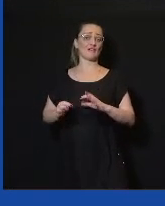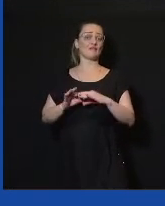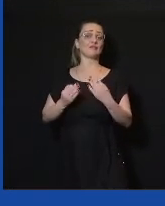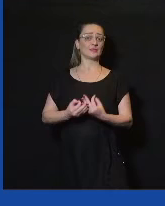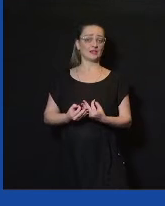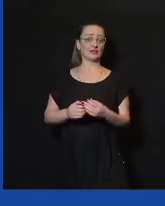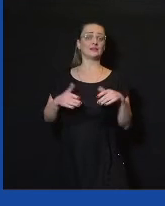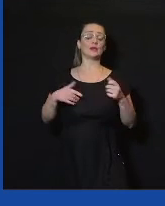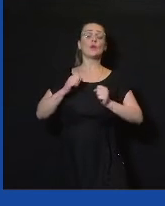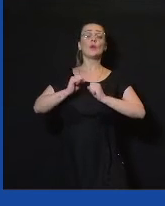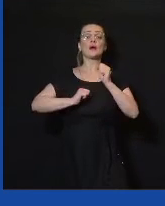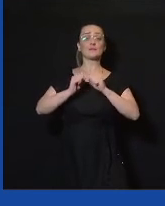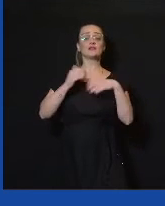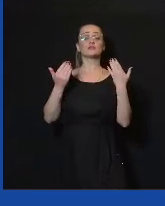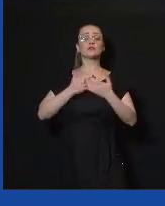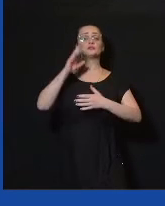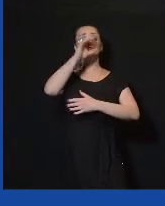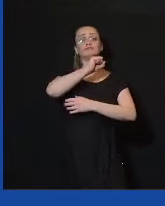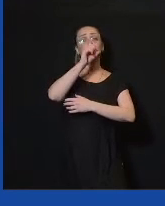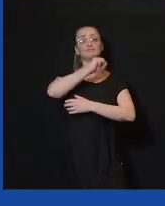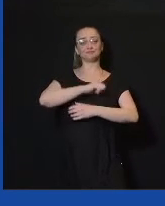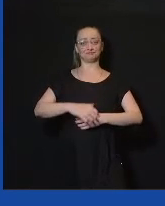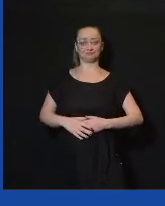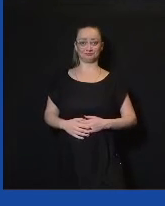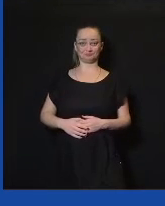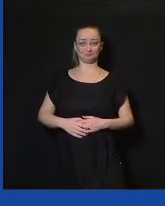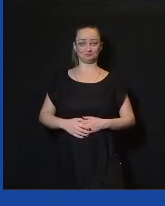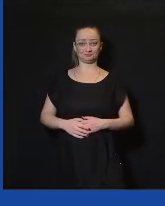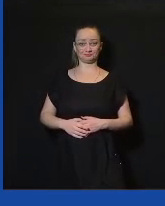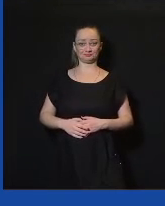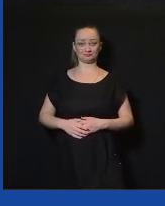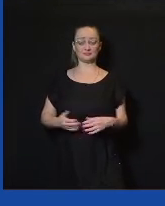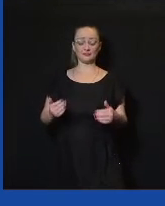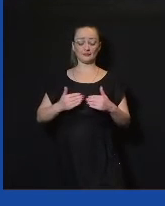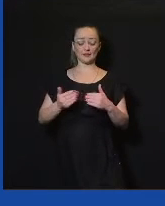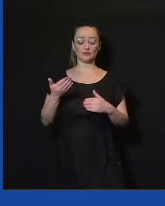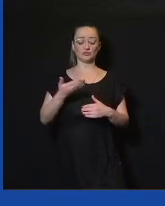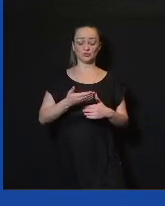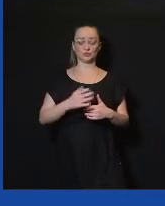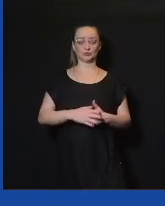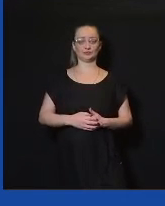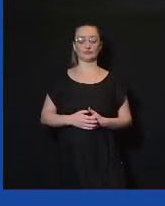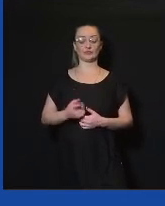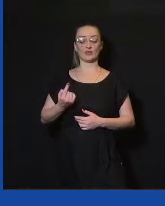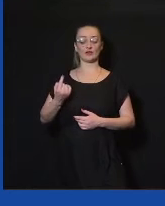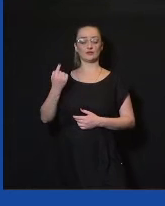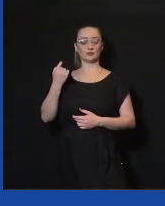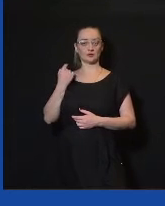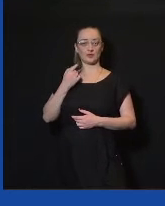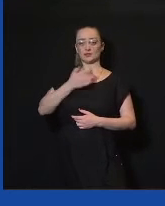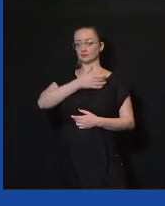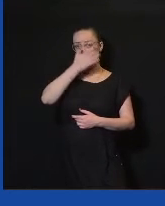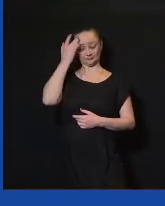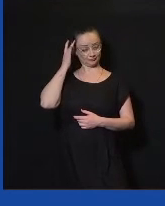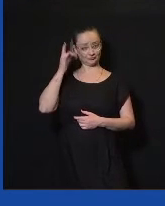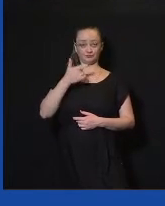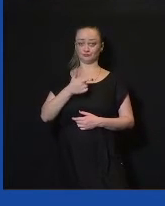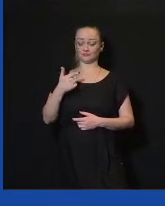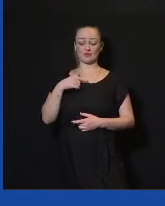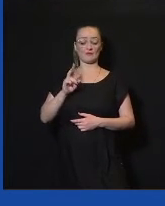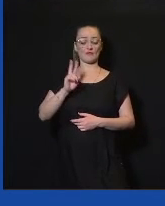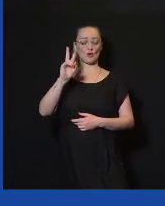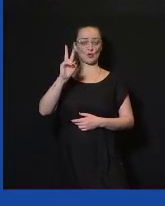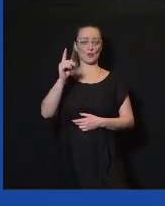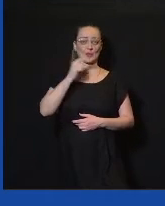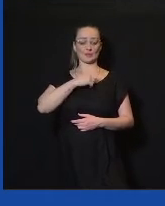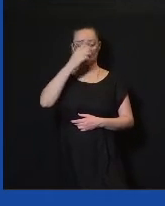as empresas aprenderam, porque é a princípio disso, né? Antigamente as pessoas não dava valor para o